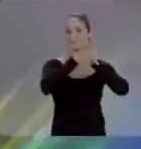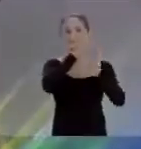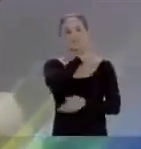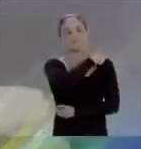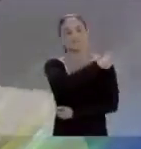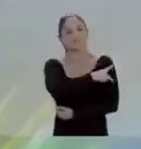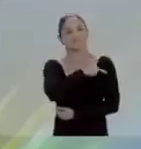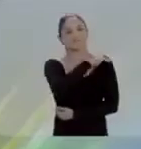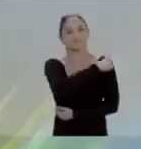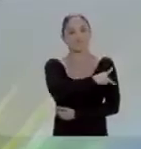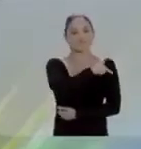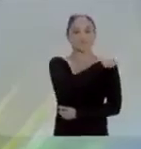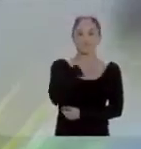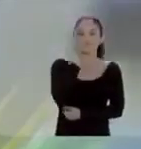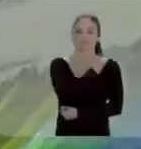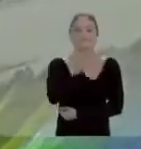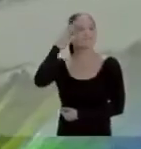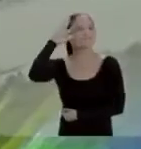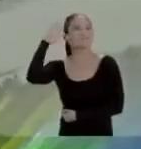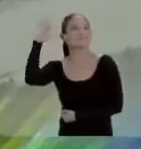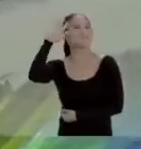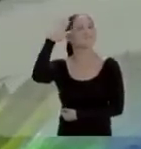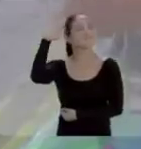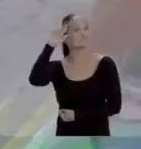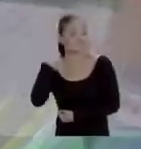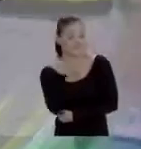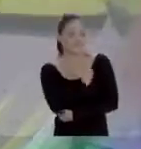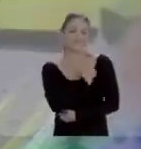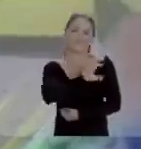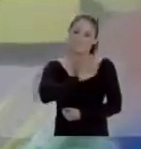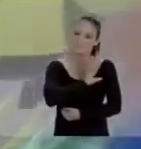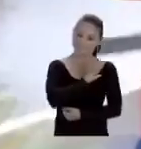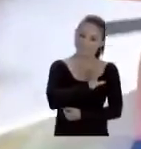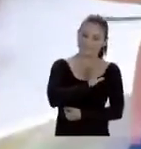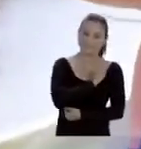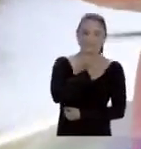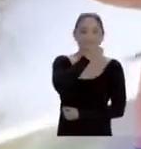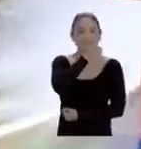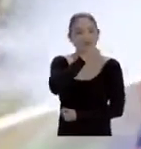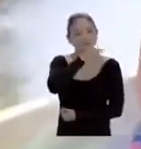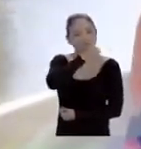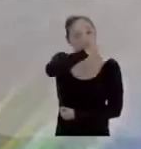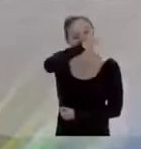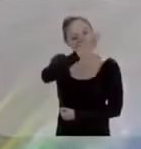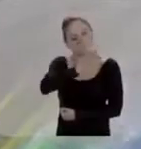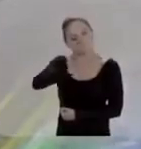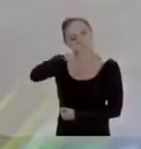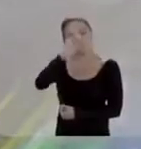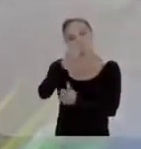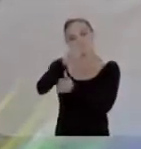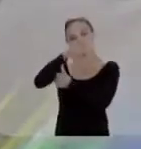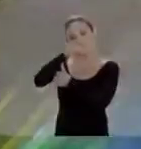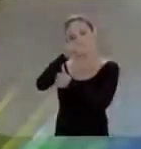pertencente à nossa vida, nosso sonho, nosso amor.